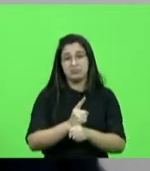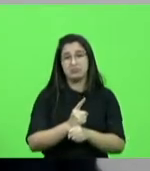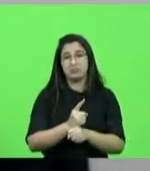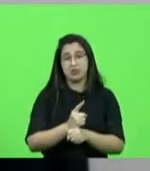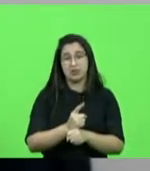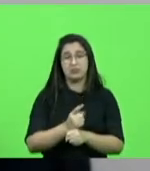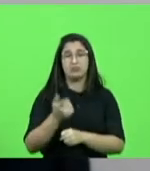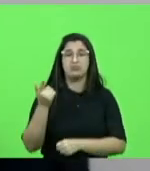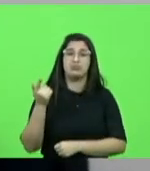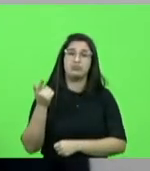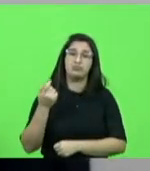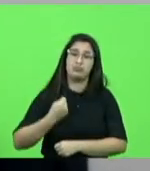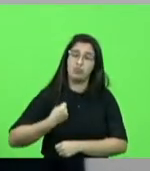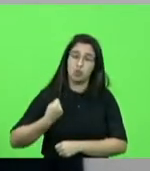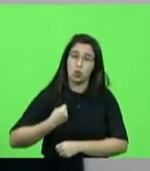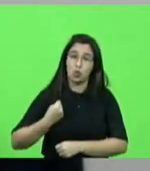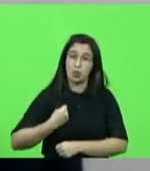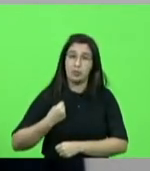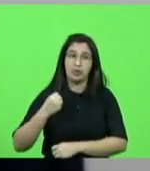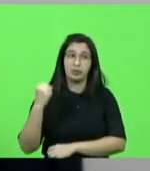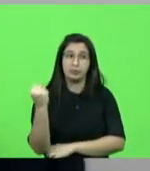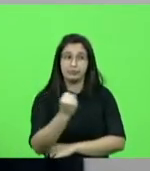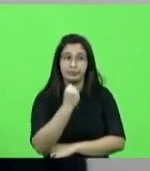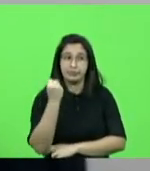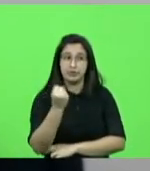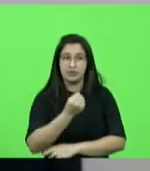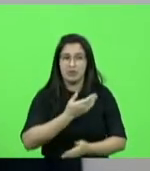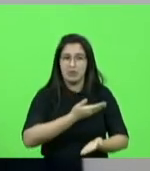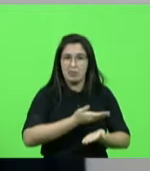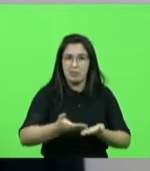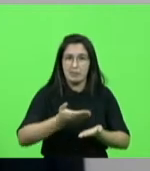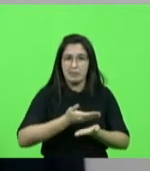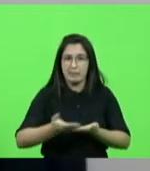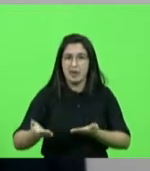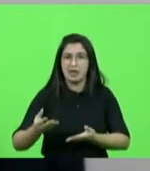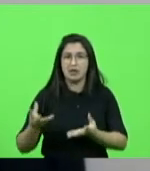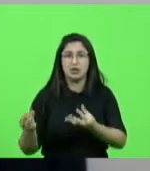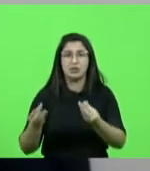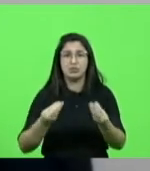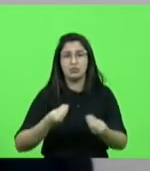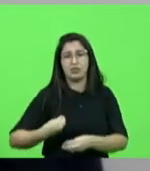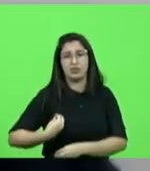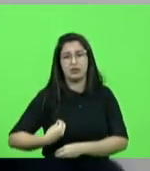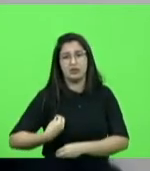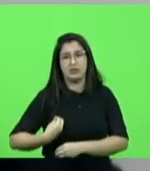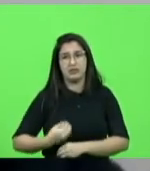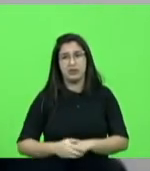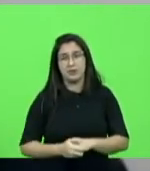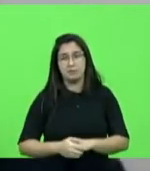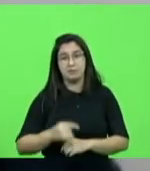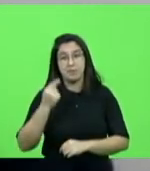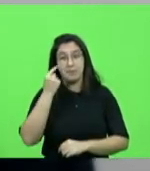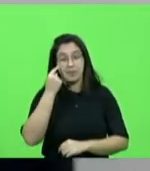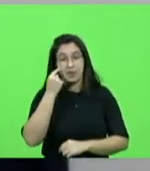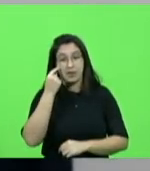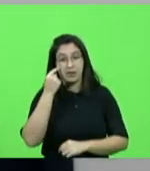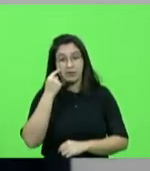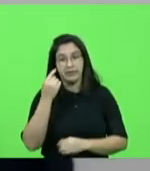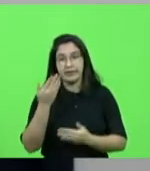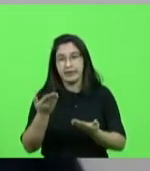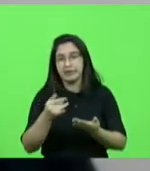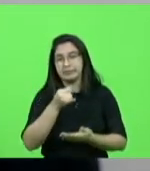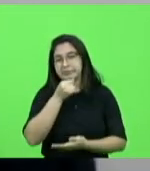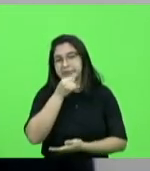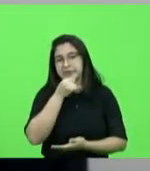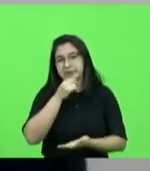números alarmantes de perdas de vidas. Se nós pegarmos aí, é praticamente uma capital de Santa